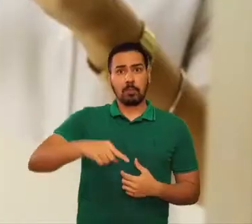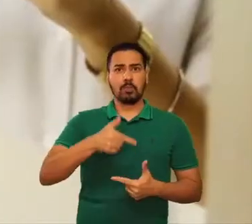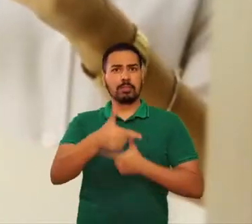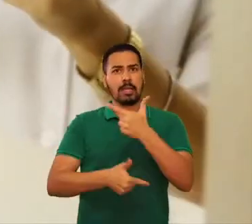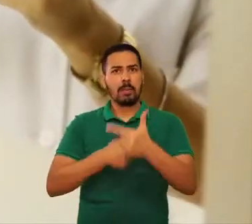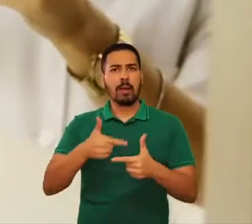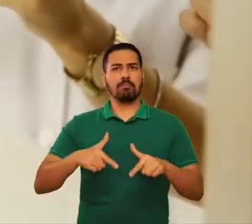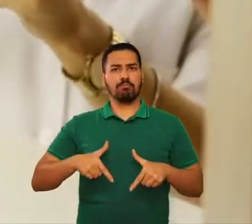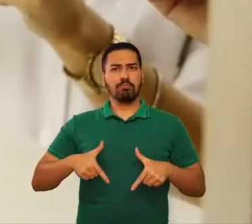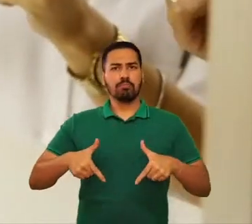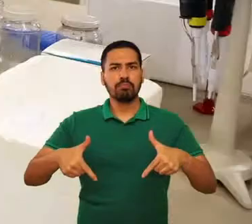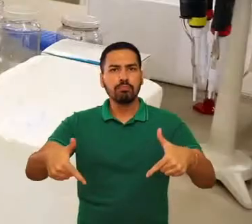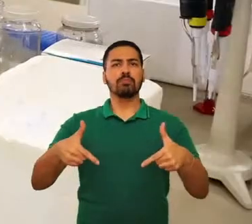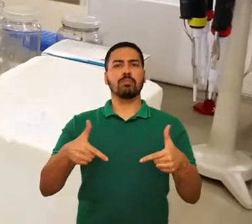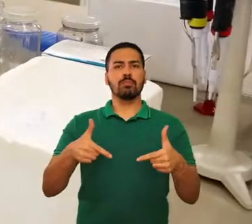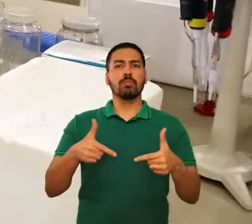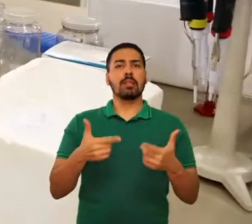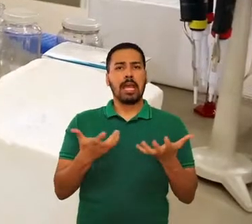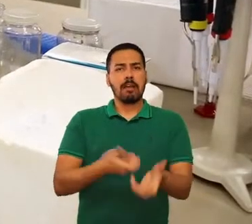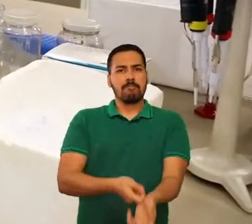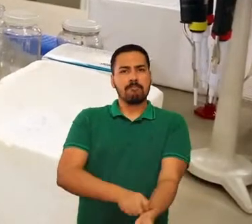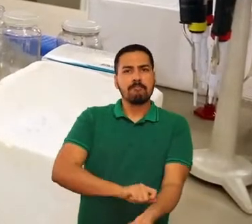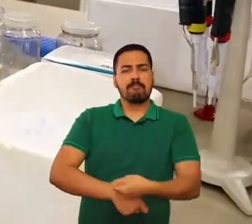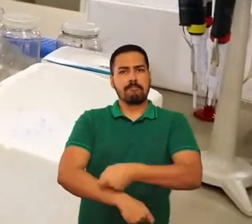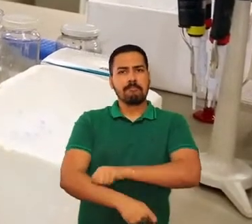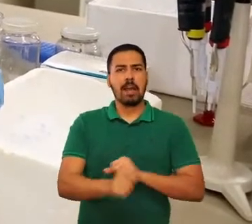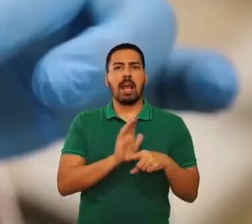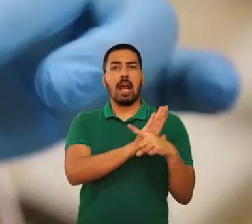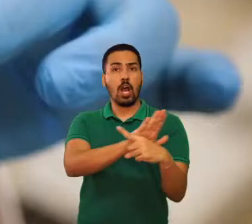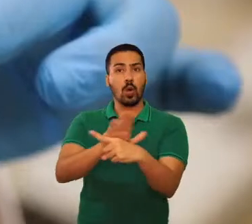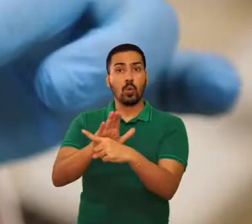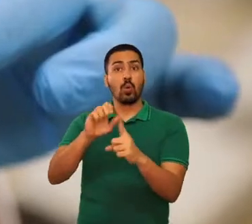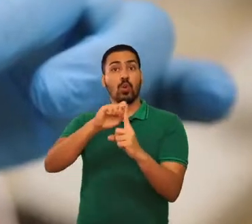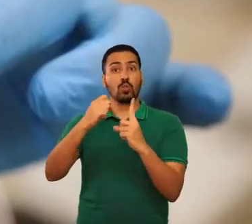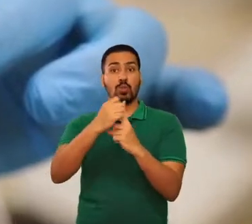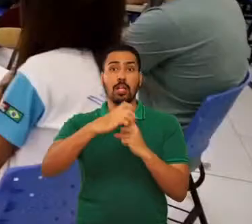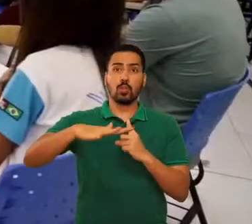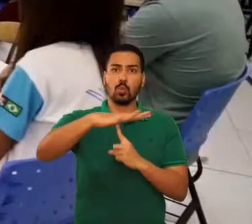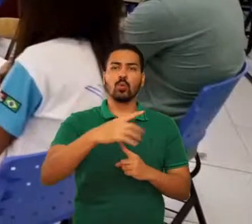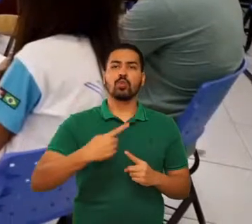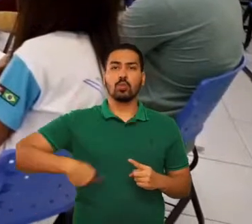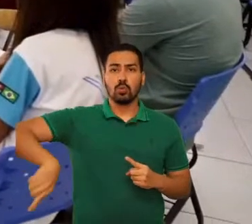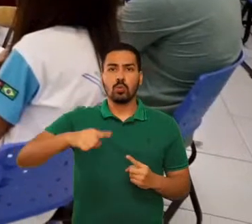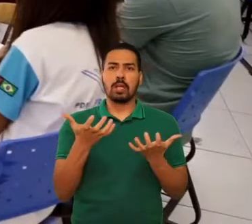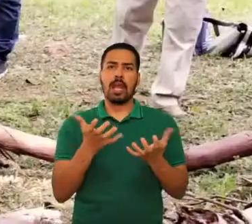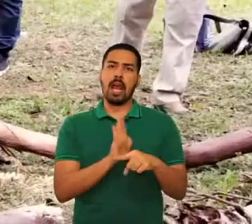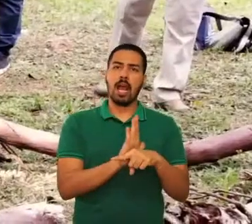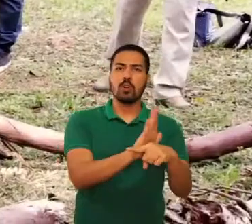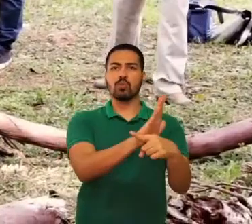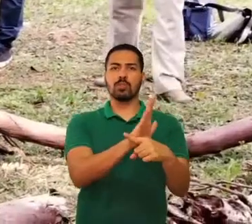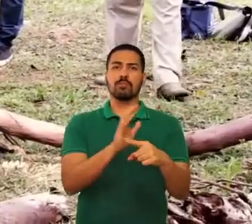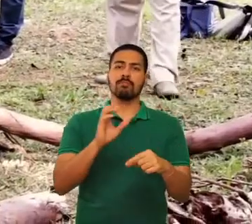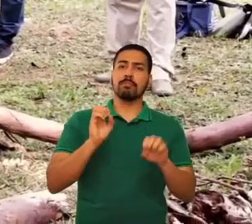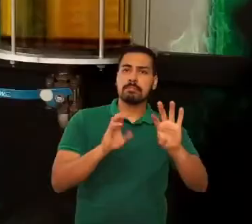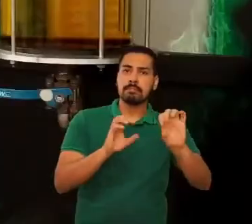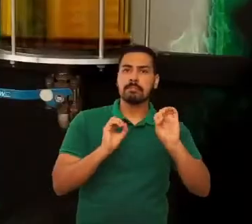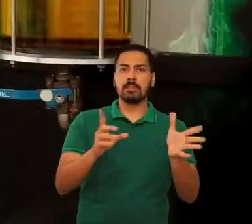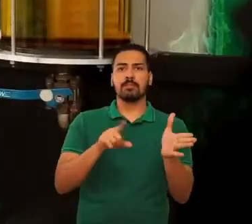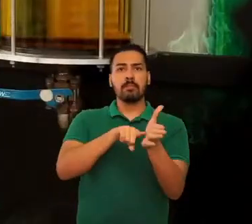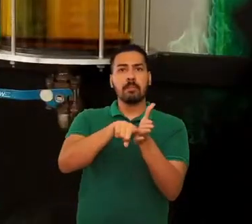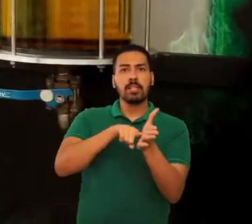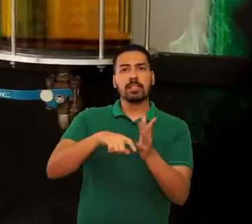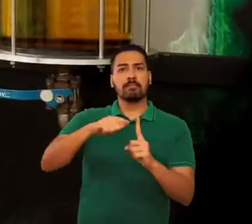profissionais comprometidos que existimos. É para a sociedade brasileira que trabalhamos em ensino, pesquisa, extensão